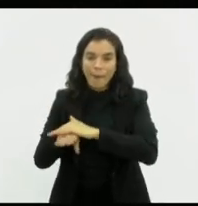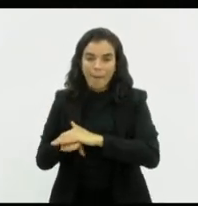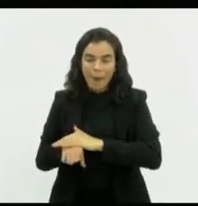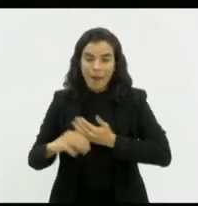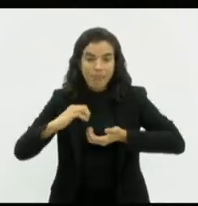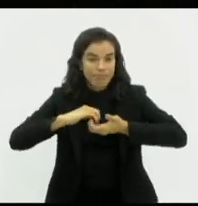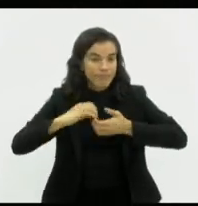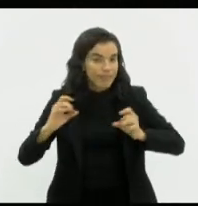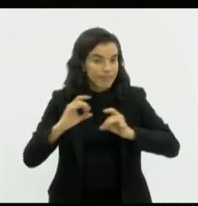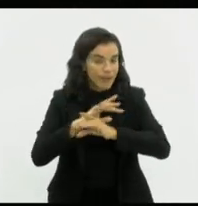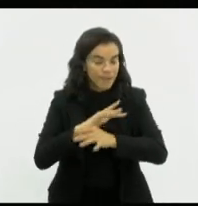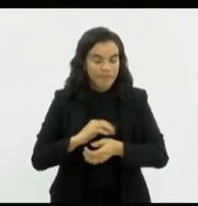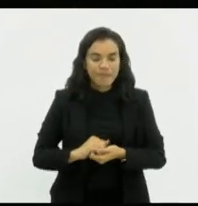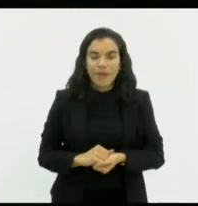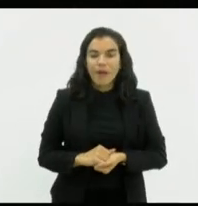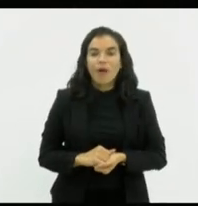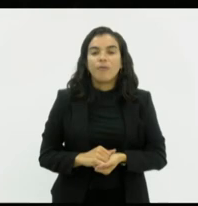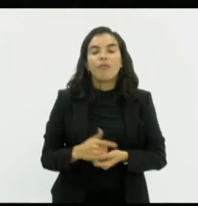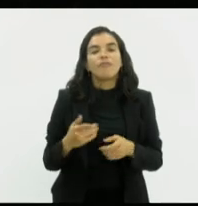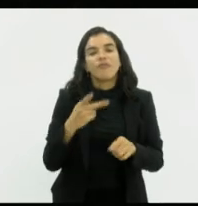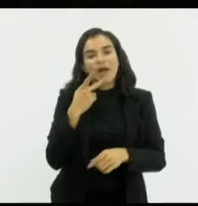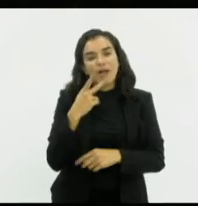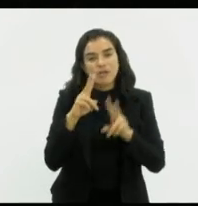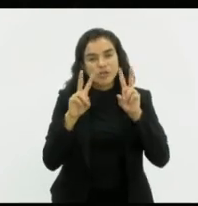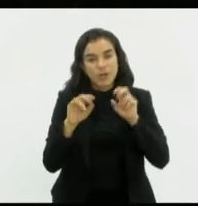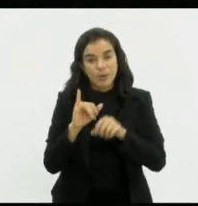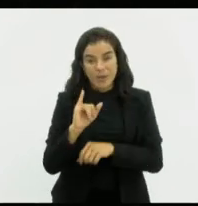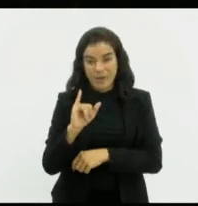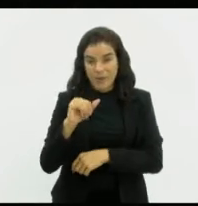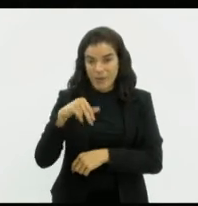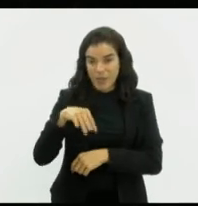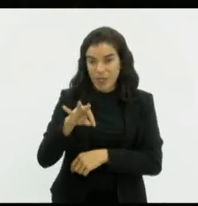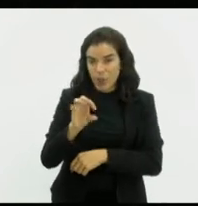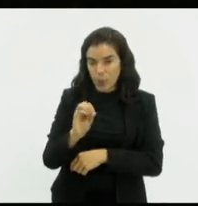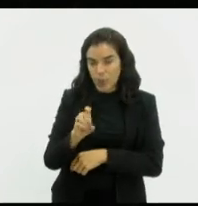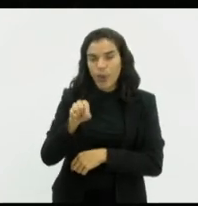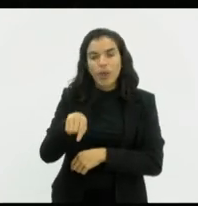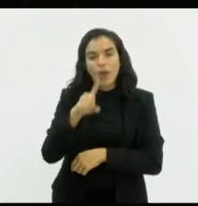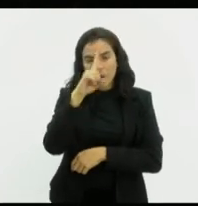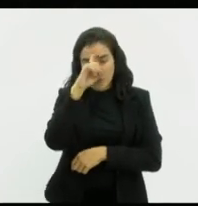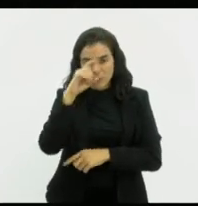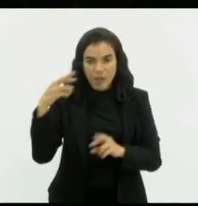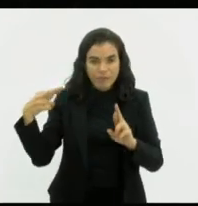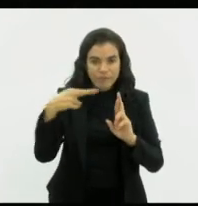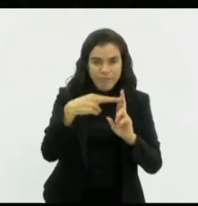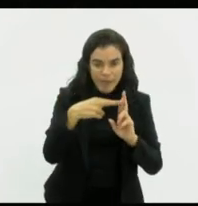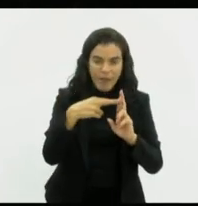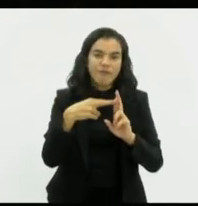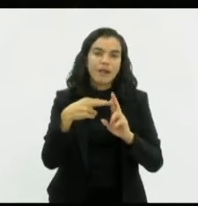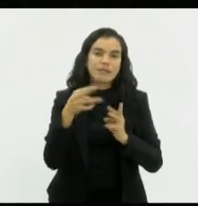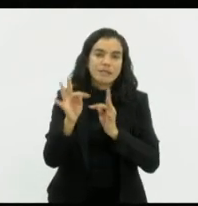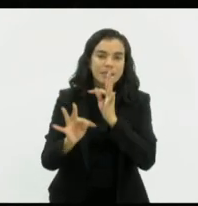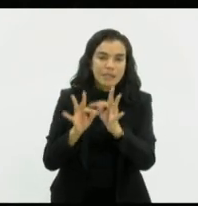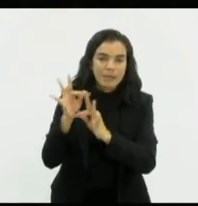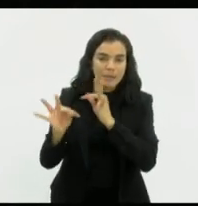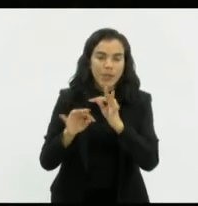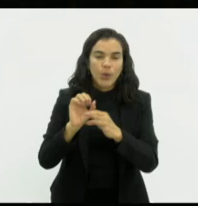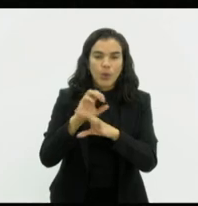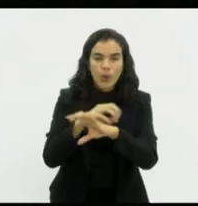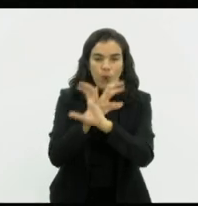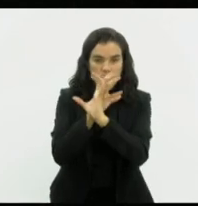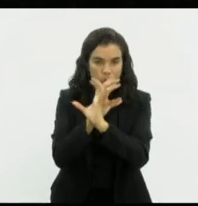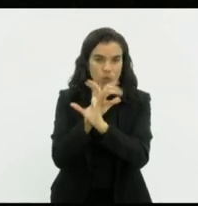concluído. E aí eu vou falar um pouco aqui do INTO, que é o Hospital de Trauma e Ortopedia, que eu me recordo que há anos atrás, não sei